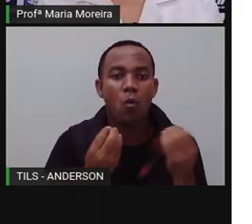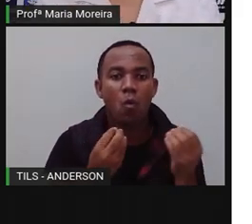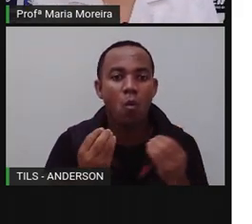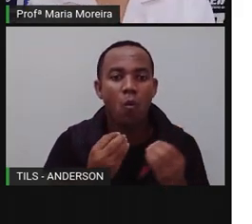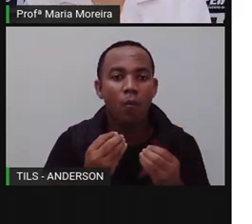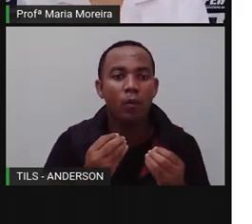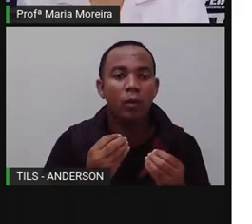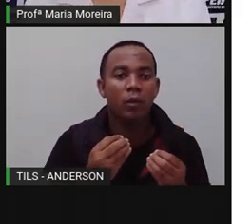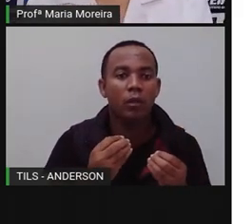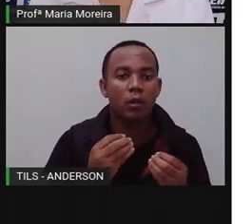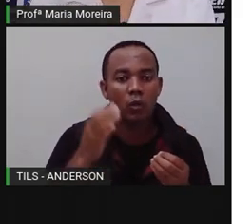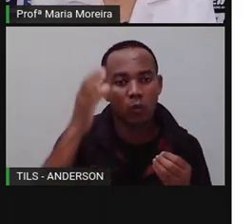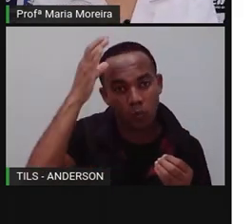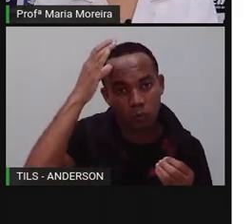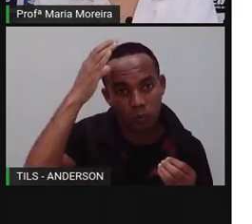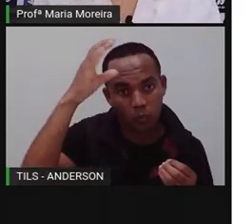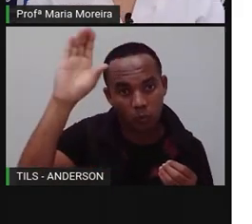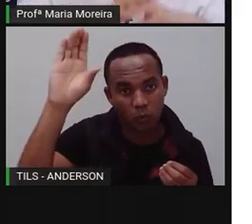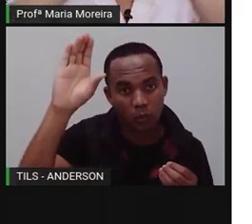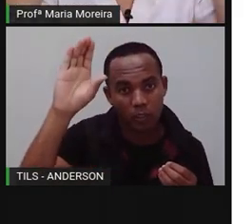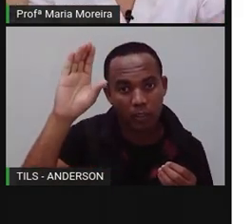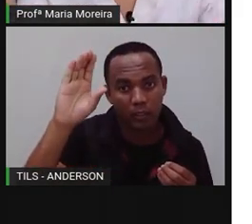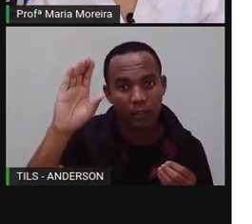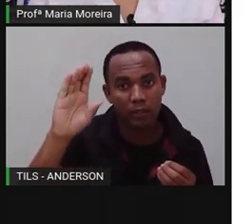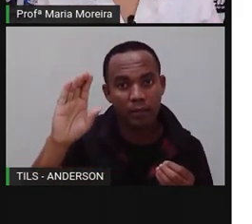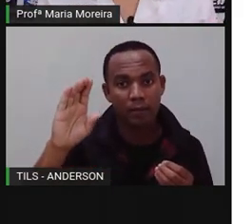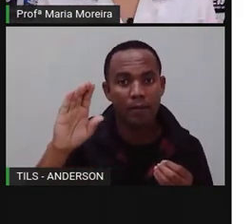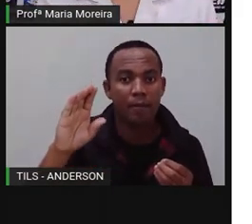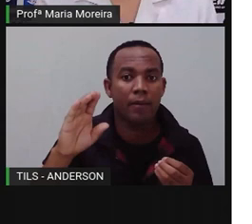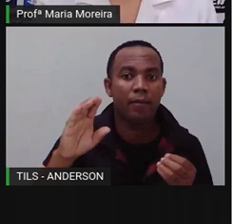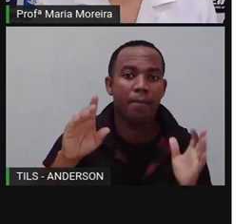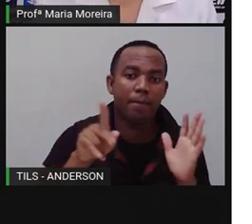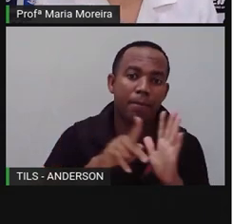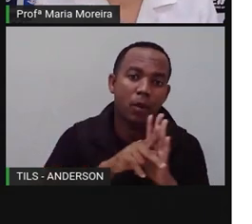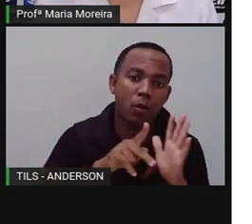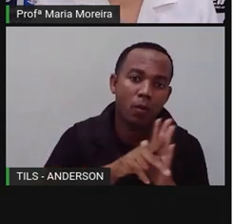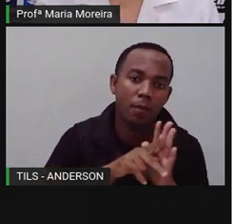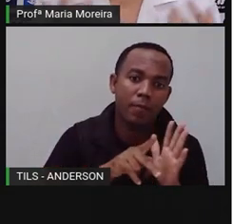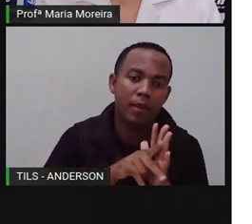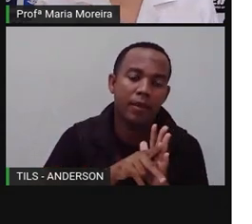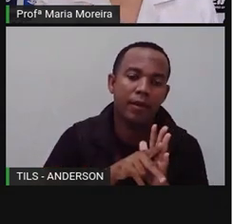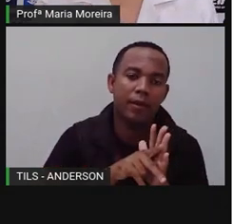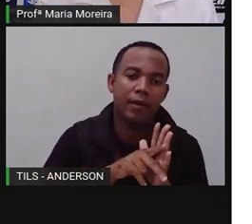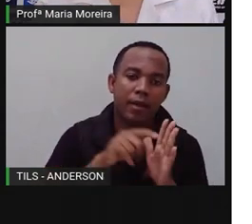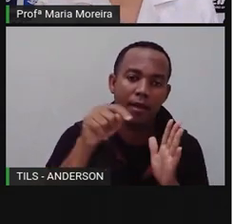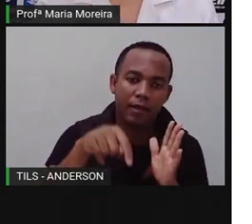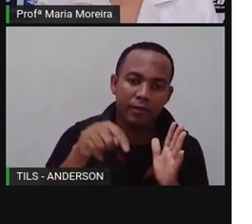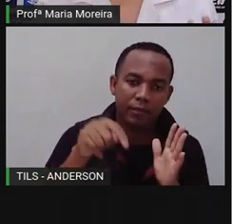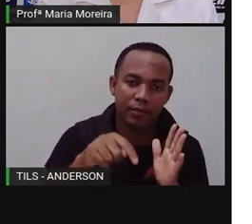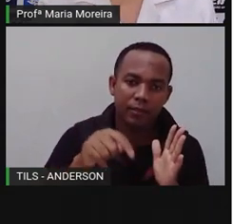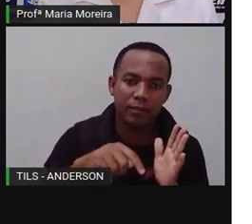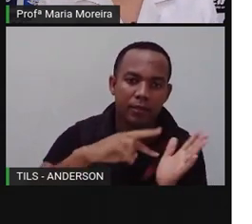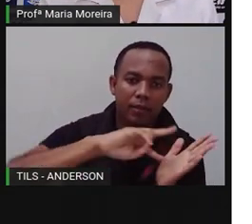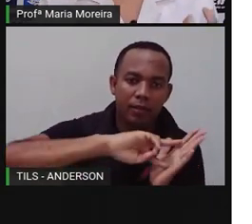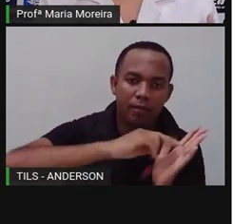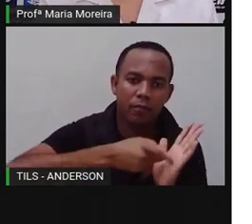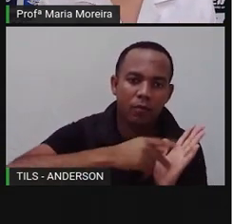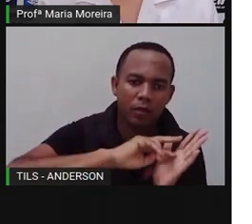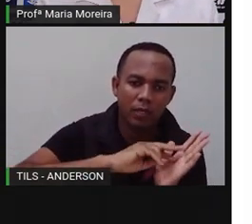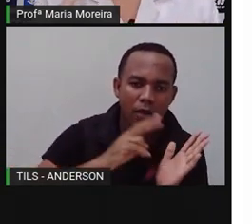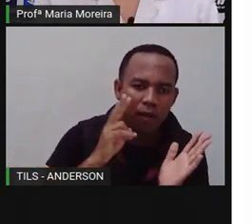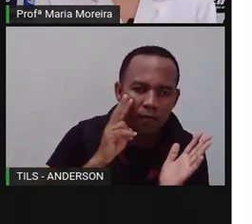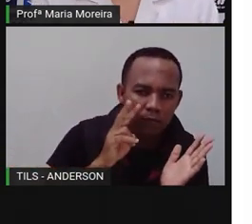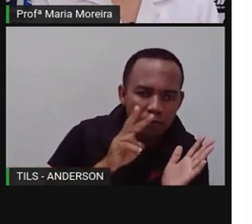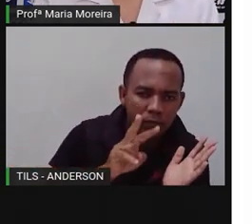que patrimônio cultural? Porque é característica da cultura. Então a gente vê a capoeira e a gente já pensa,